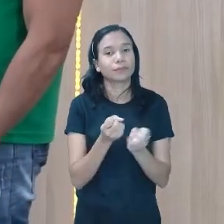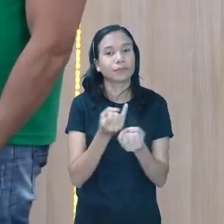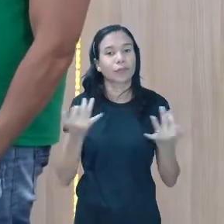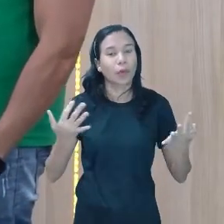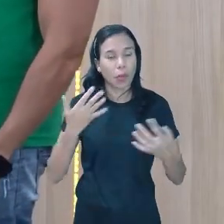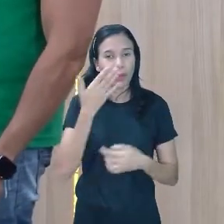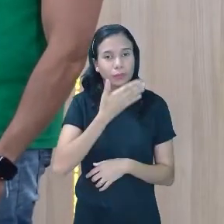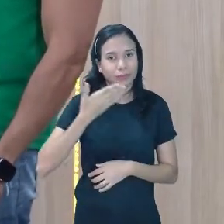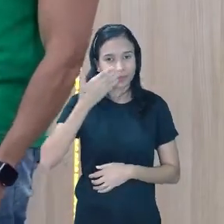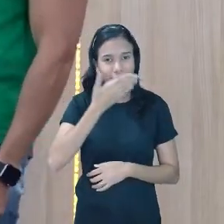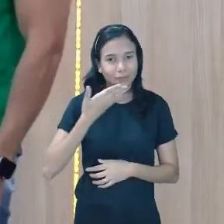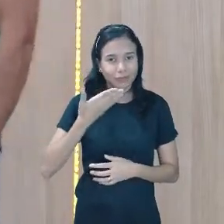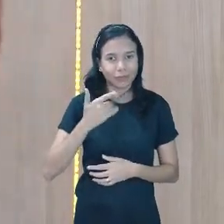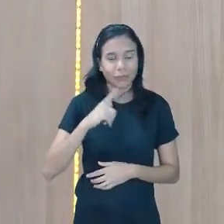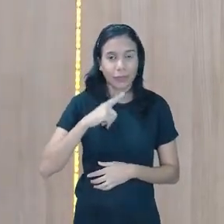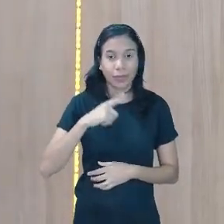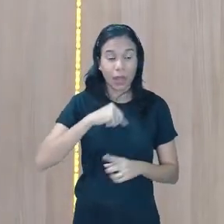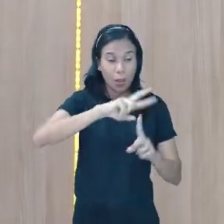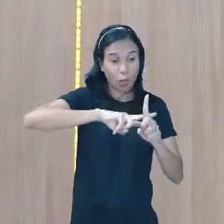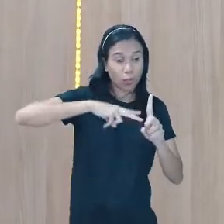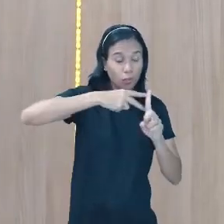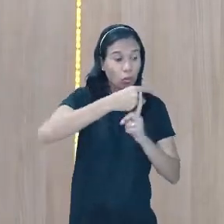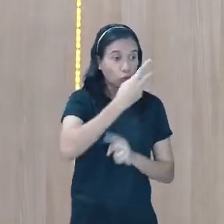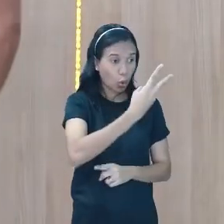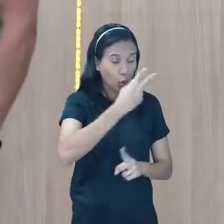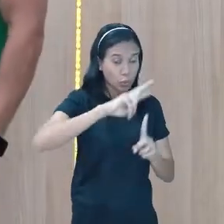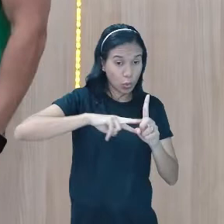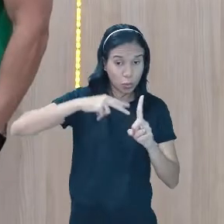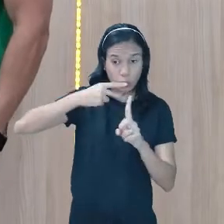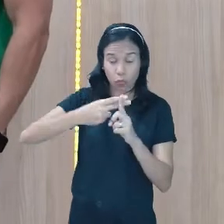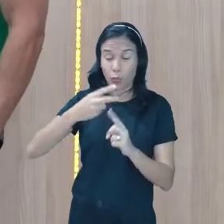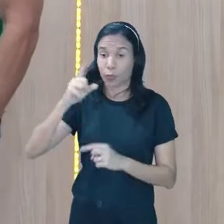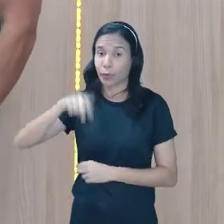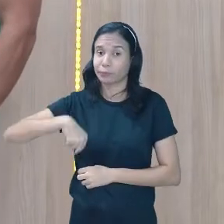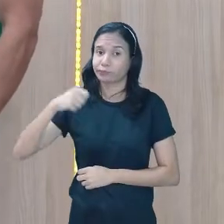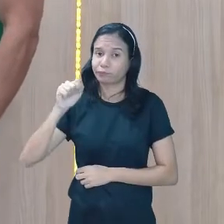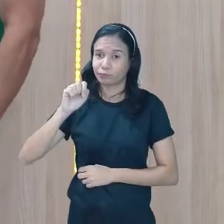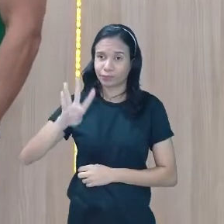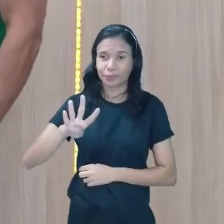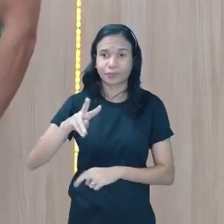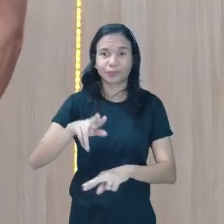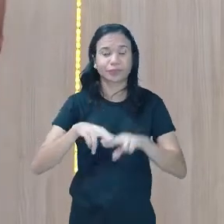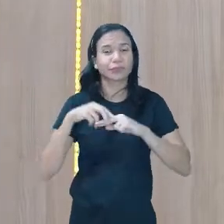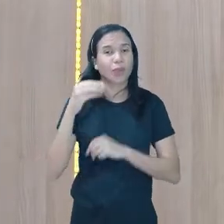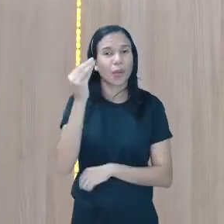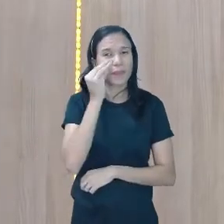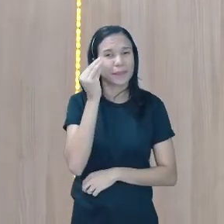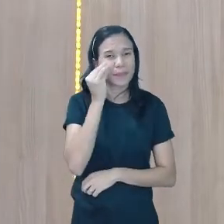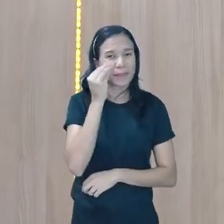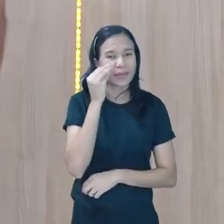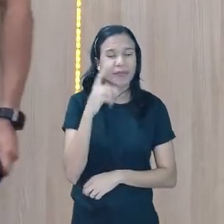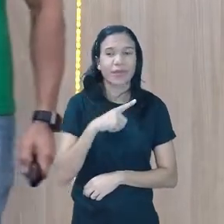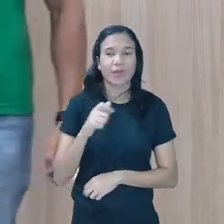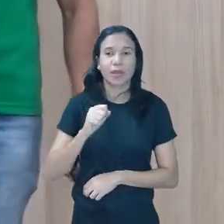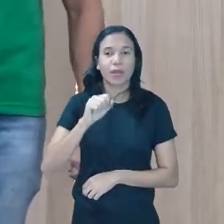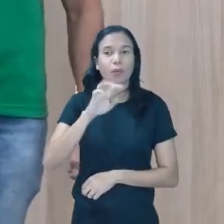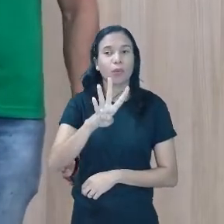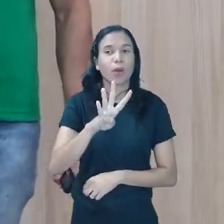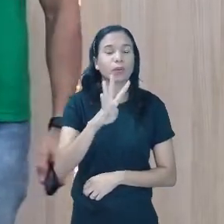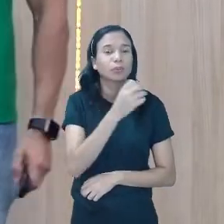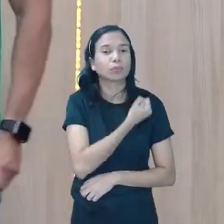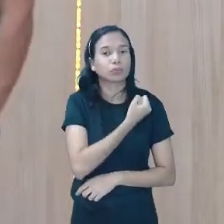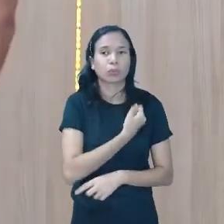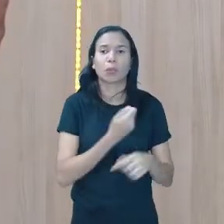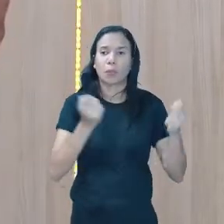de chá em relação ao dobro, né? O dobro de 2 é igual a 4. Pode notar aqui, ó, que eu tenho 4 números.